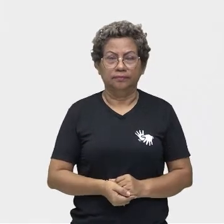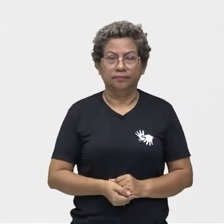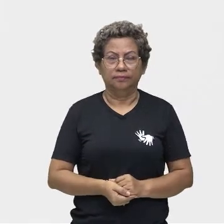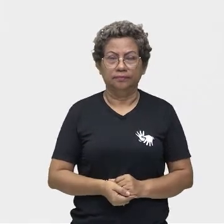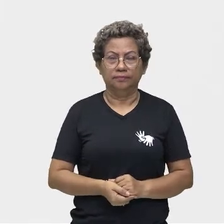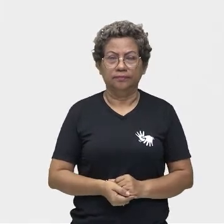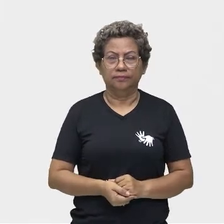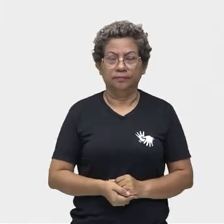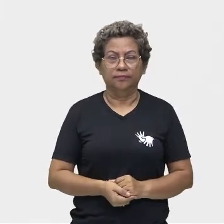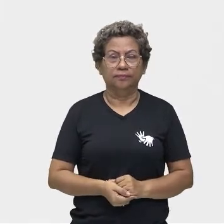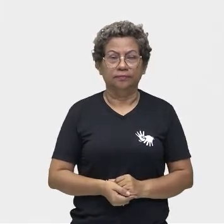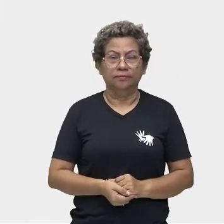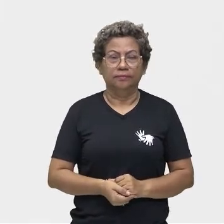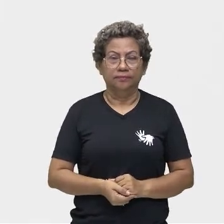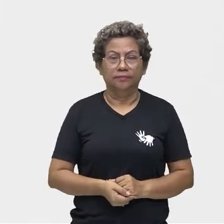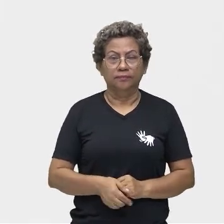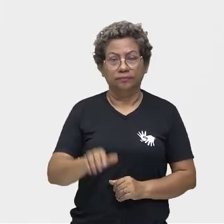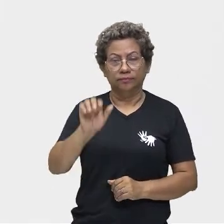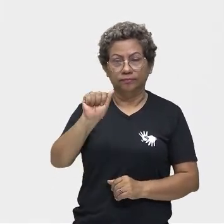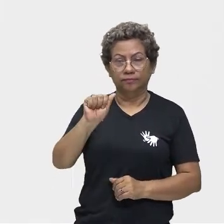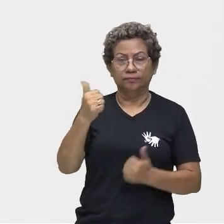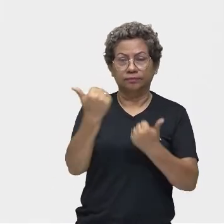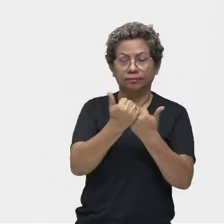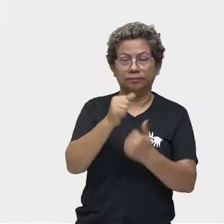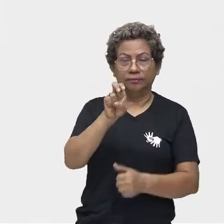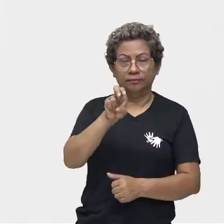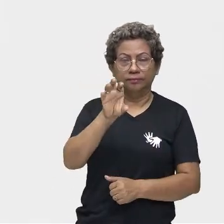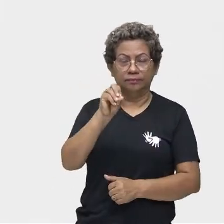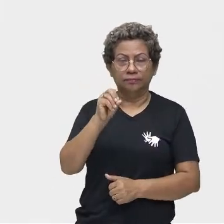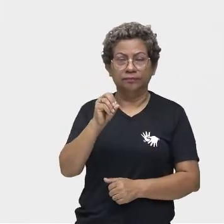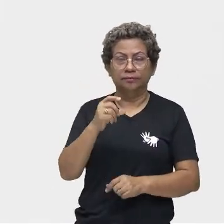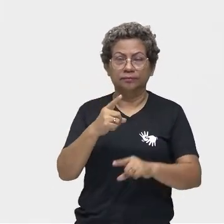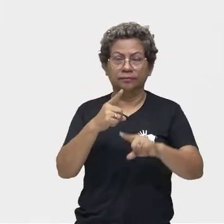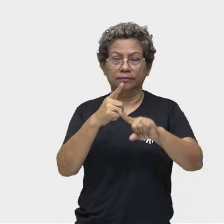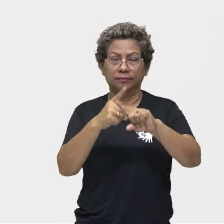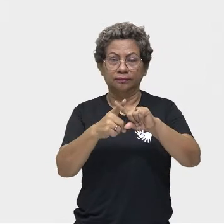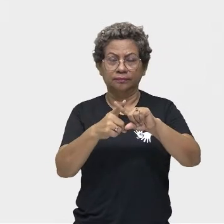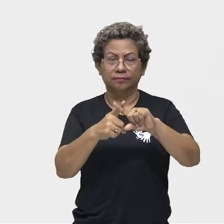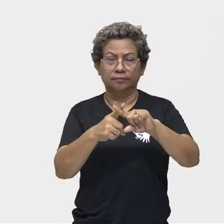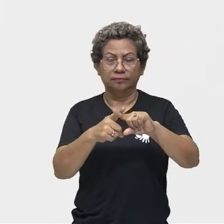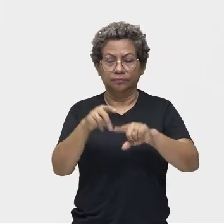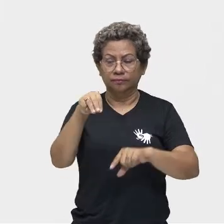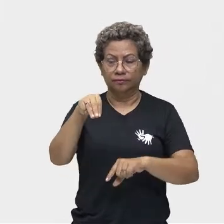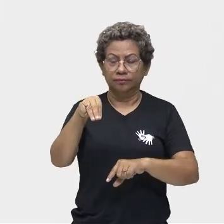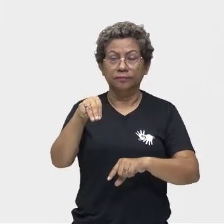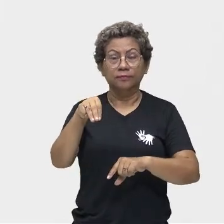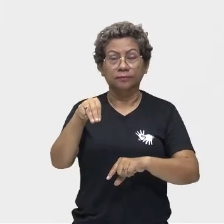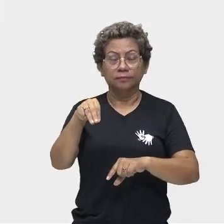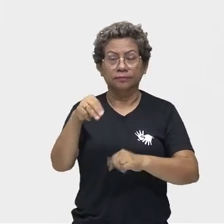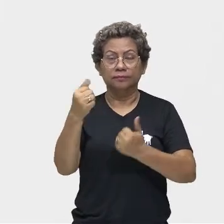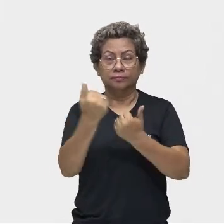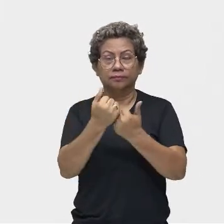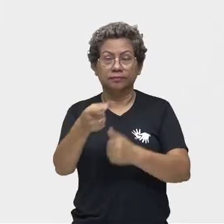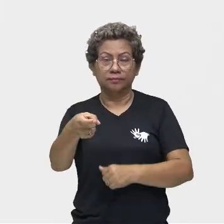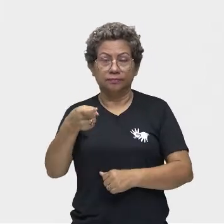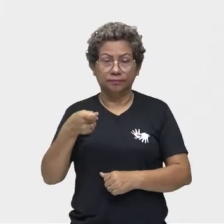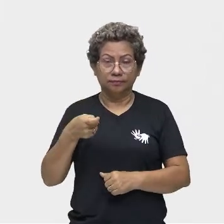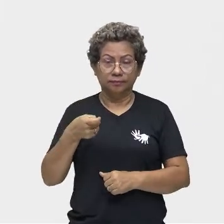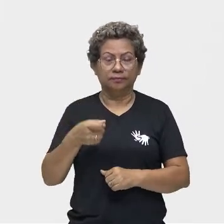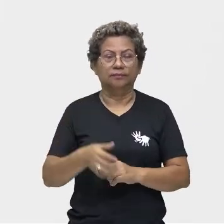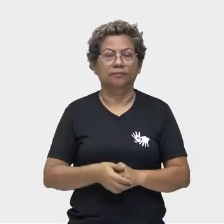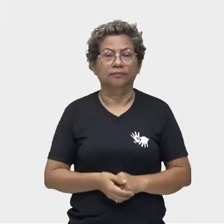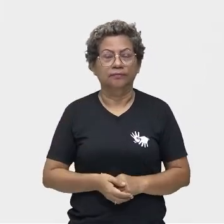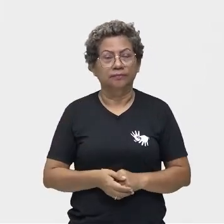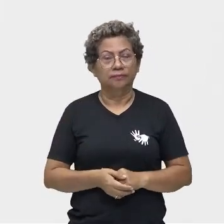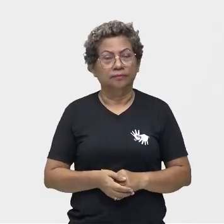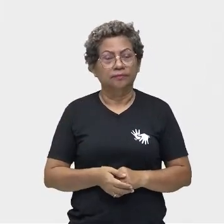nosso caso aqui vale 50, vezes a projeção que está sendo representada pela variável x. Então, pessoal,